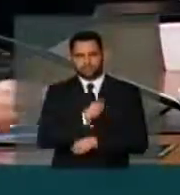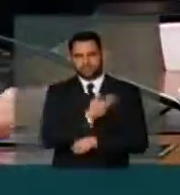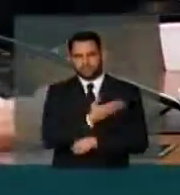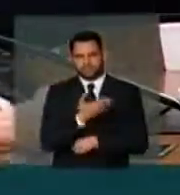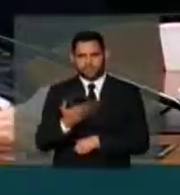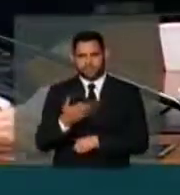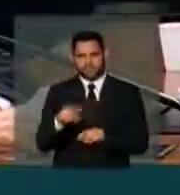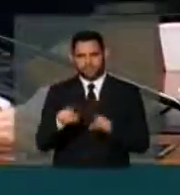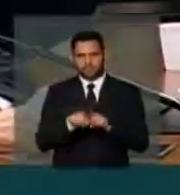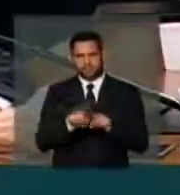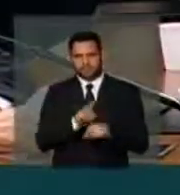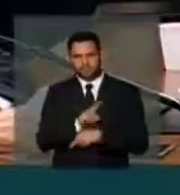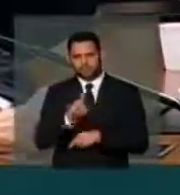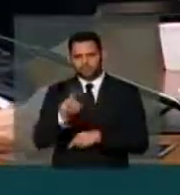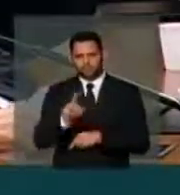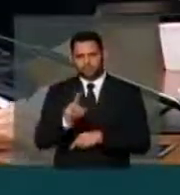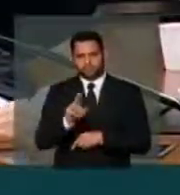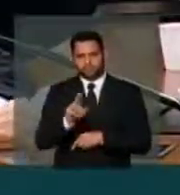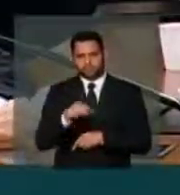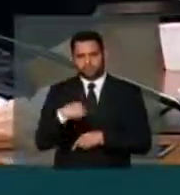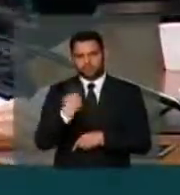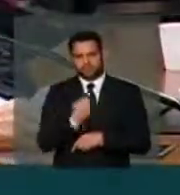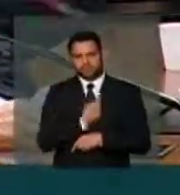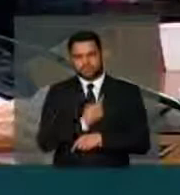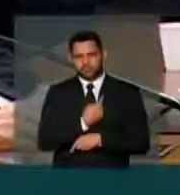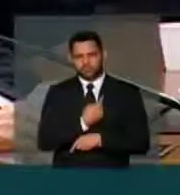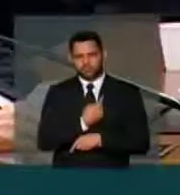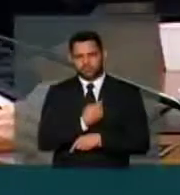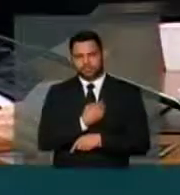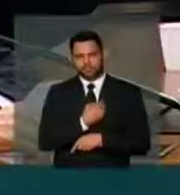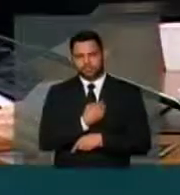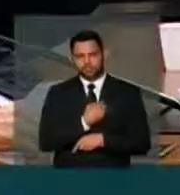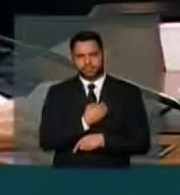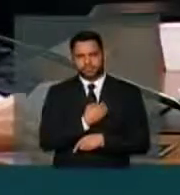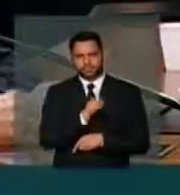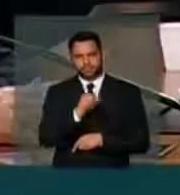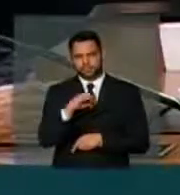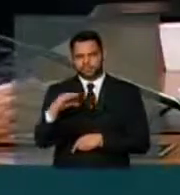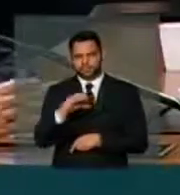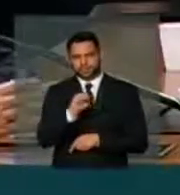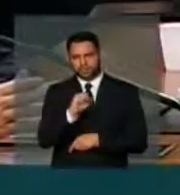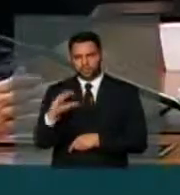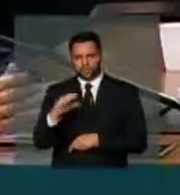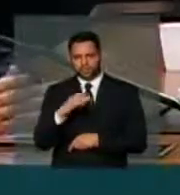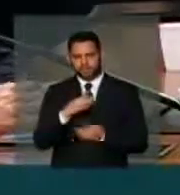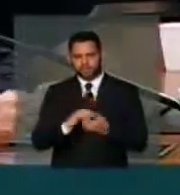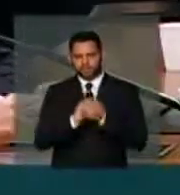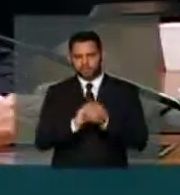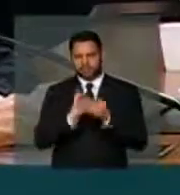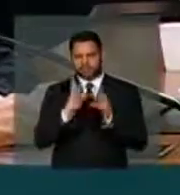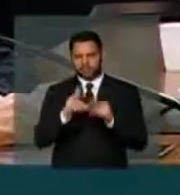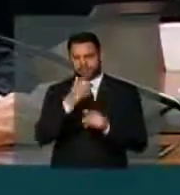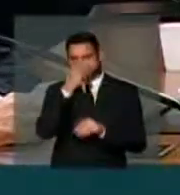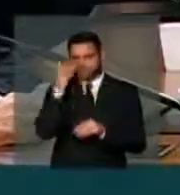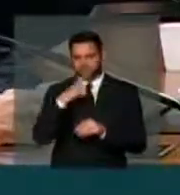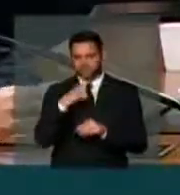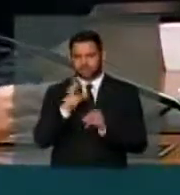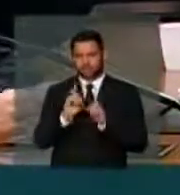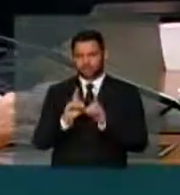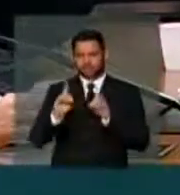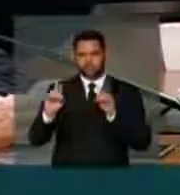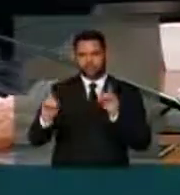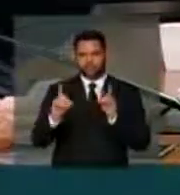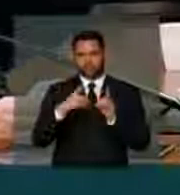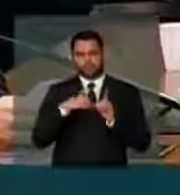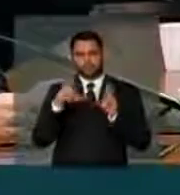também em nome dos nossos catarinenses aqui presentes, comentar a todos que vieram de tão longe discutir